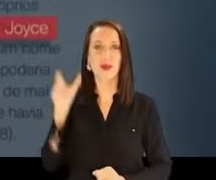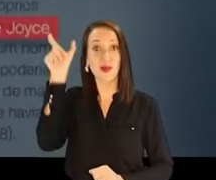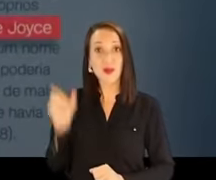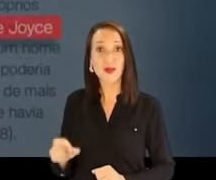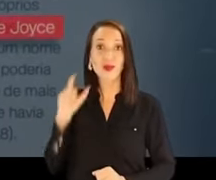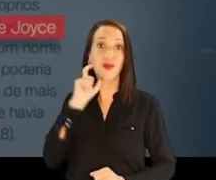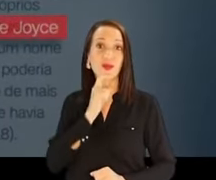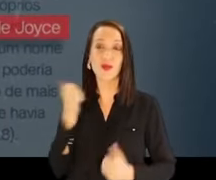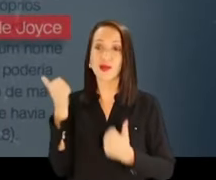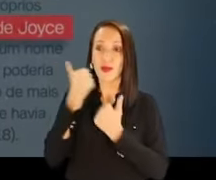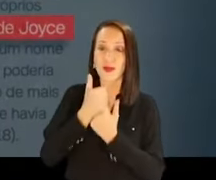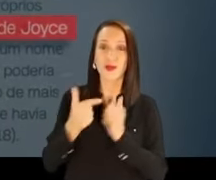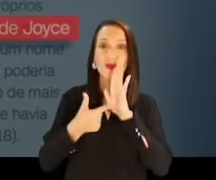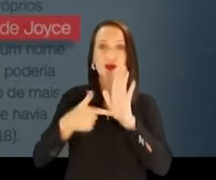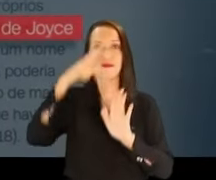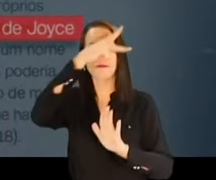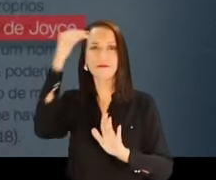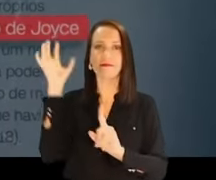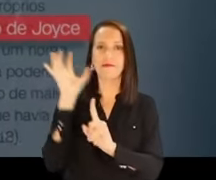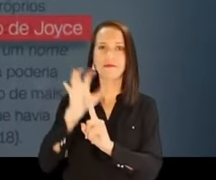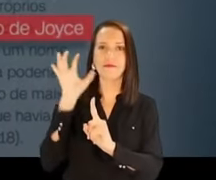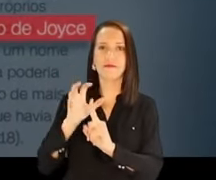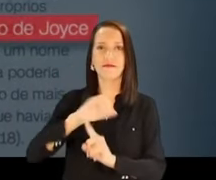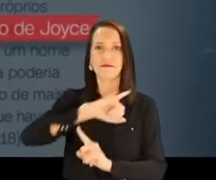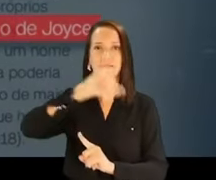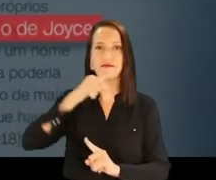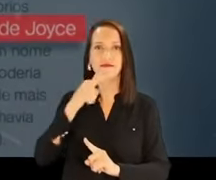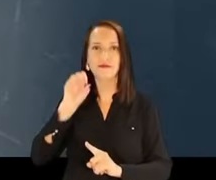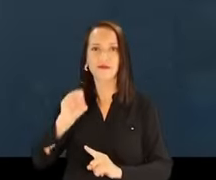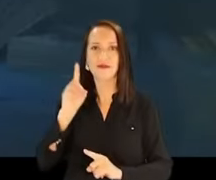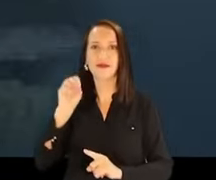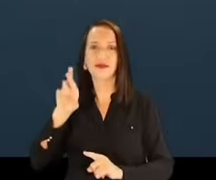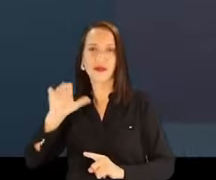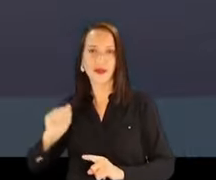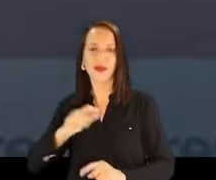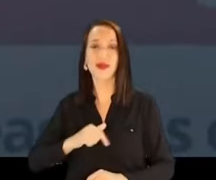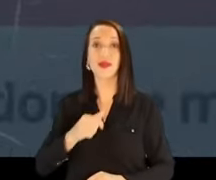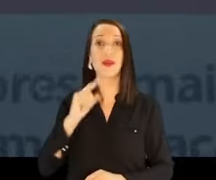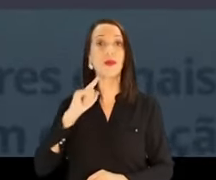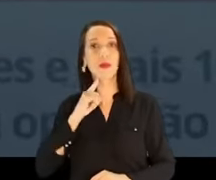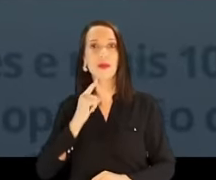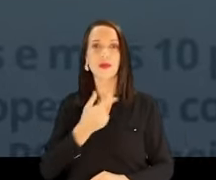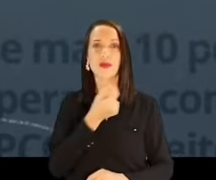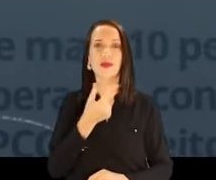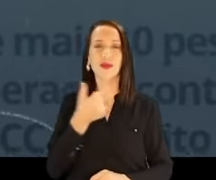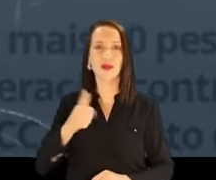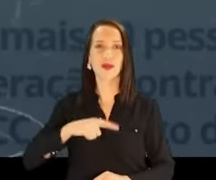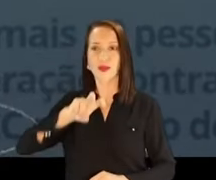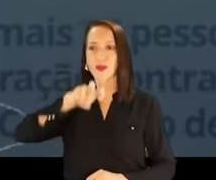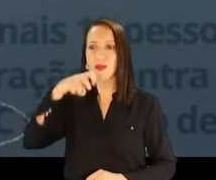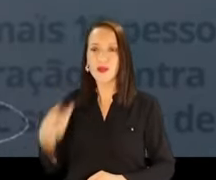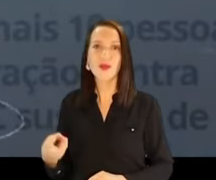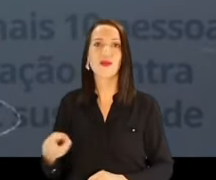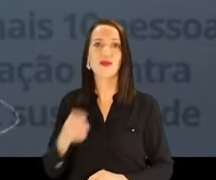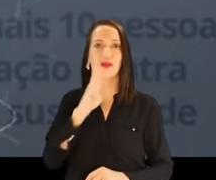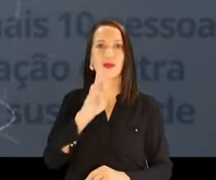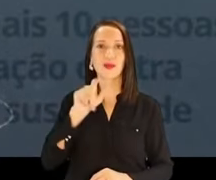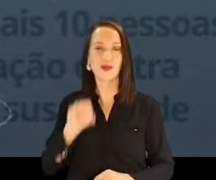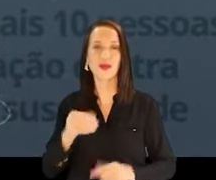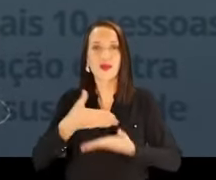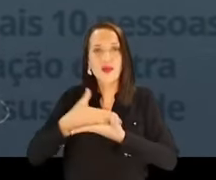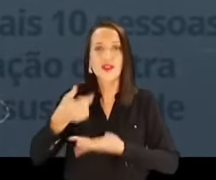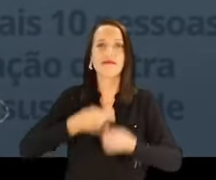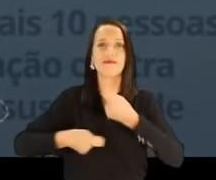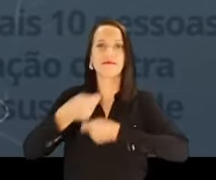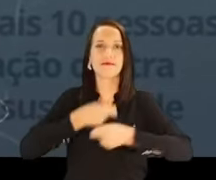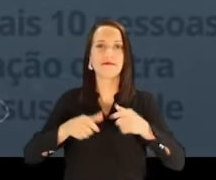2020. Ricardo é indicado a vice-prefeito por pressão de João Dória. Maio de 21, com a morte de Bruno Covas, Ricardo